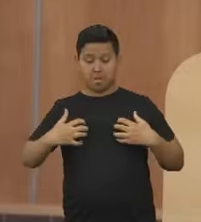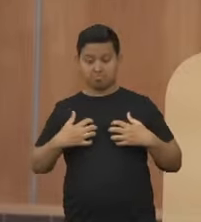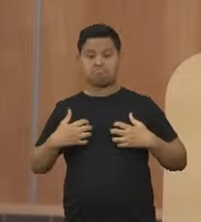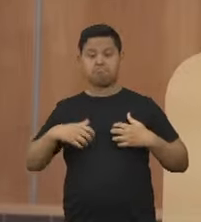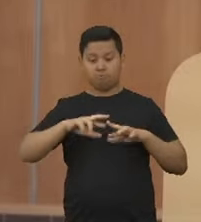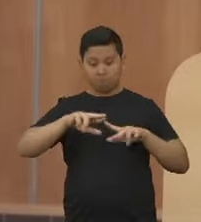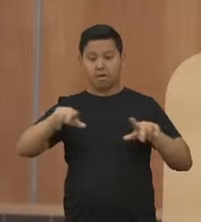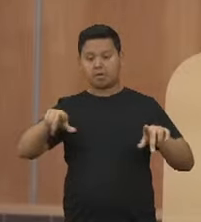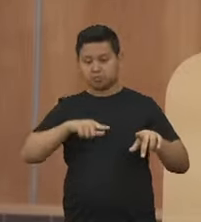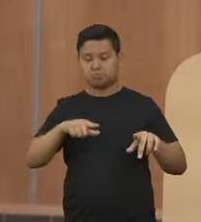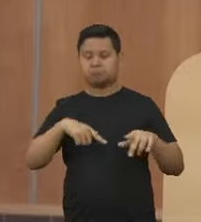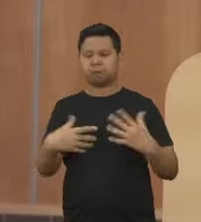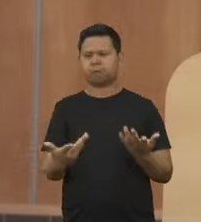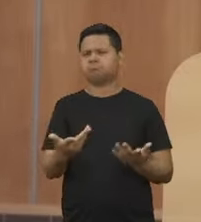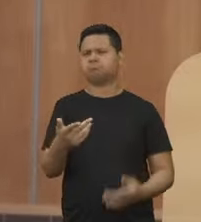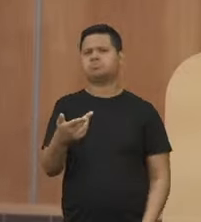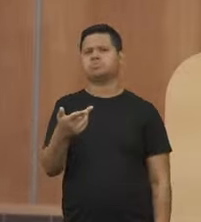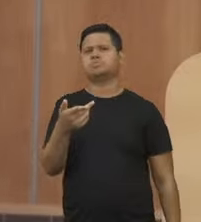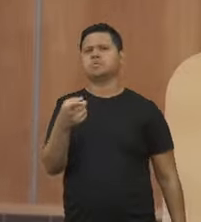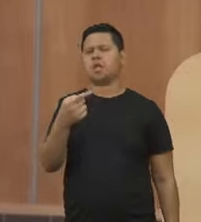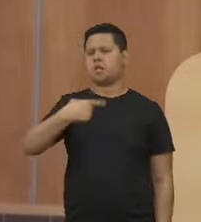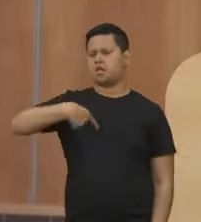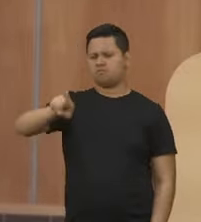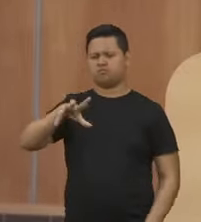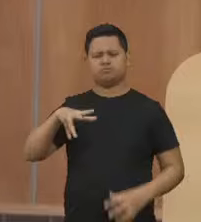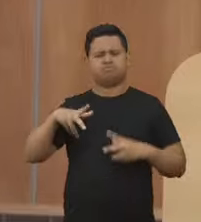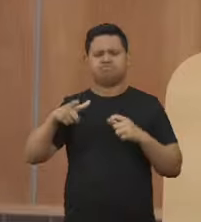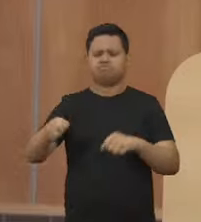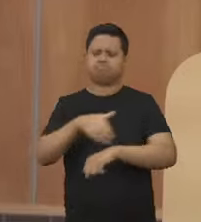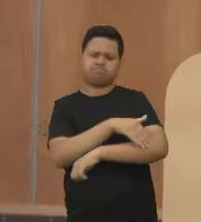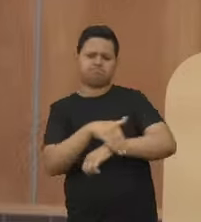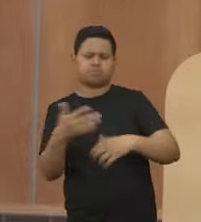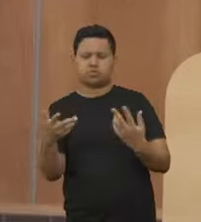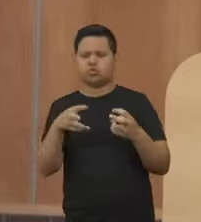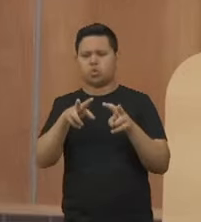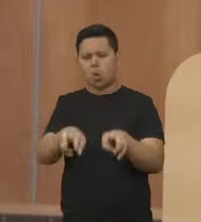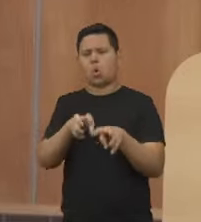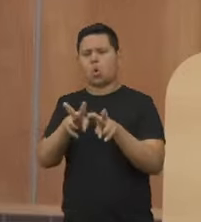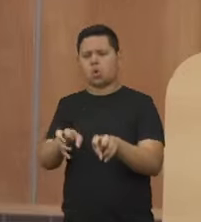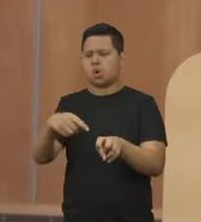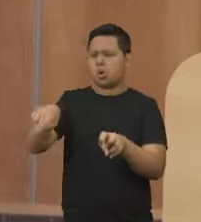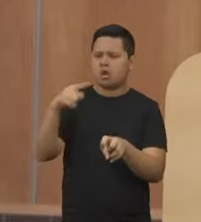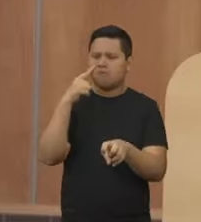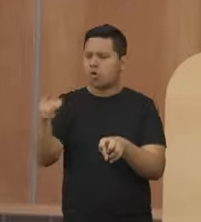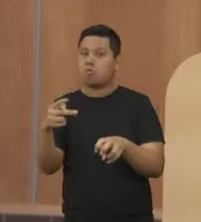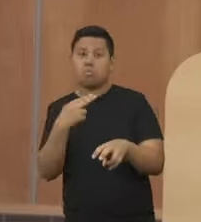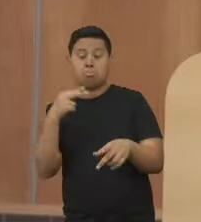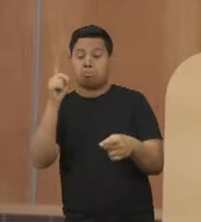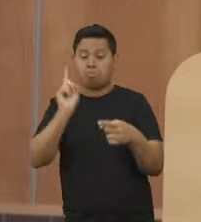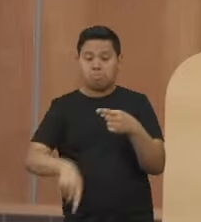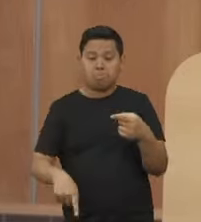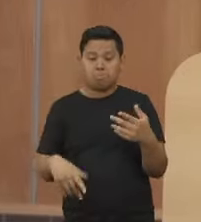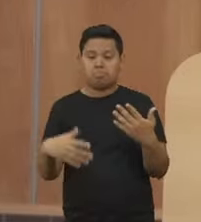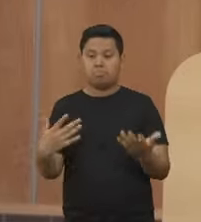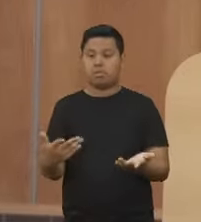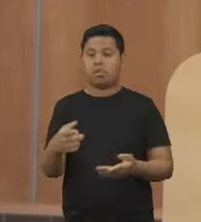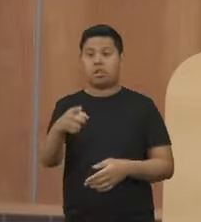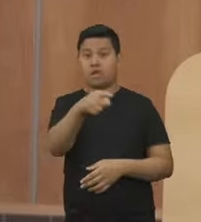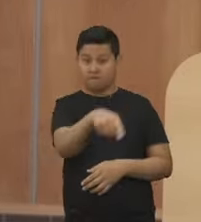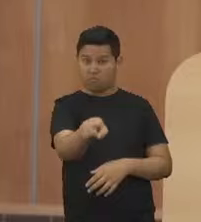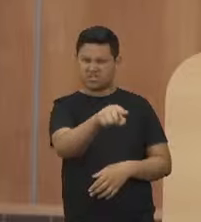animais. Eu ando para tudo quanto é zona rural da cidade de Jacareí, não pode ficar proibindo